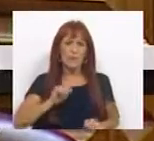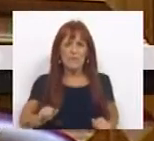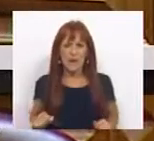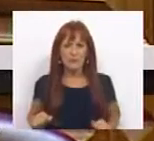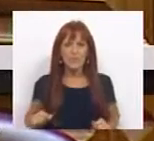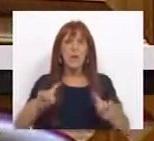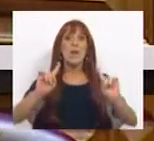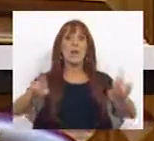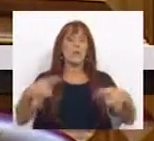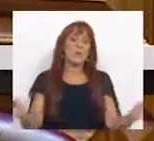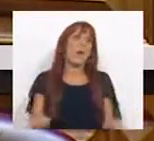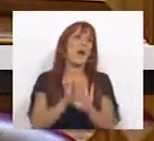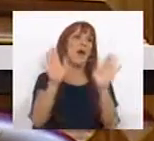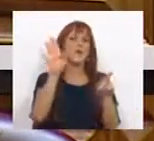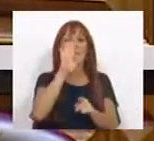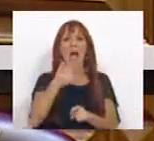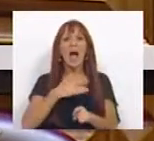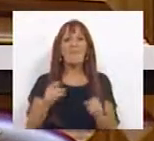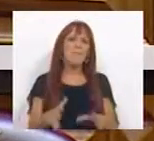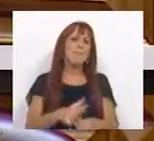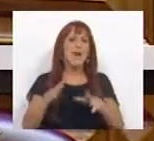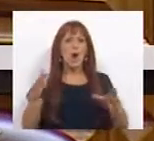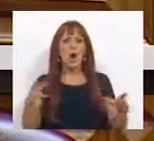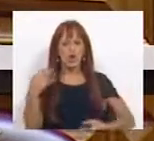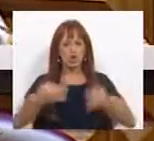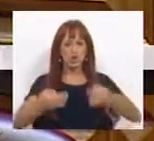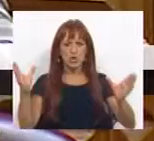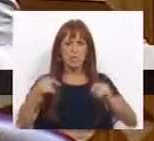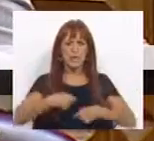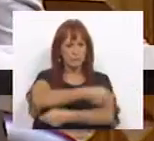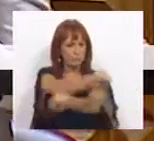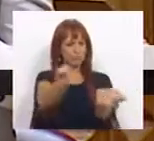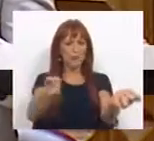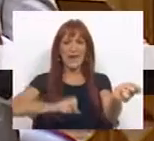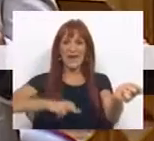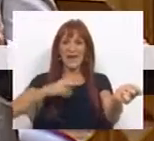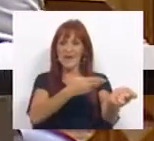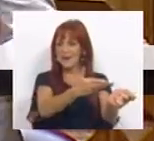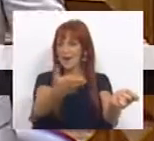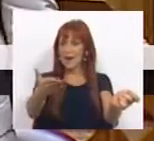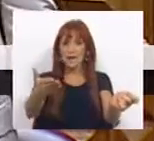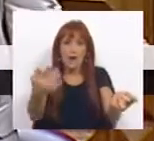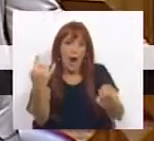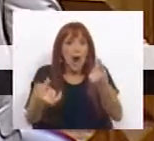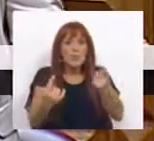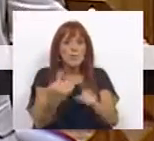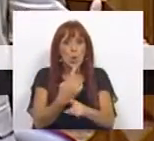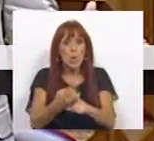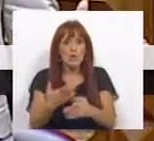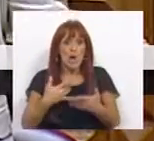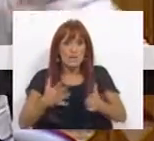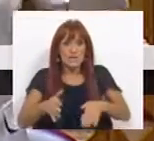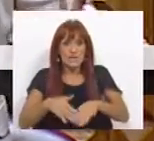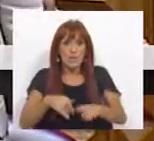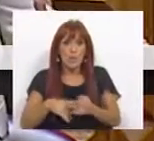fundamental. Depois é evidente que se queremos uma maior e mais justa redistribuição da riqueza, há determinadas coisas que nós